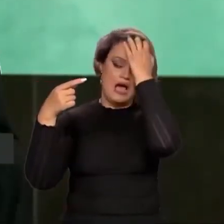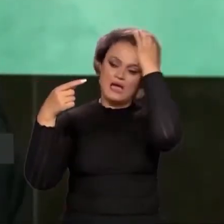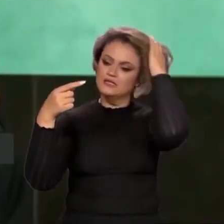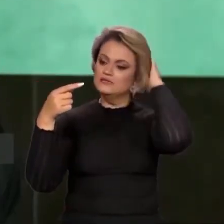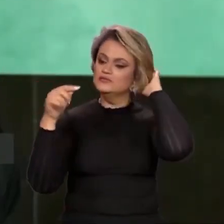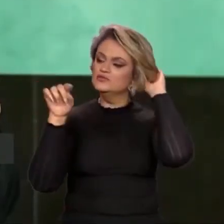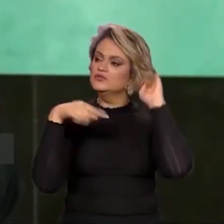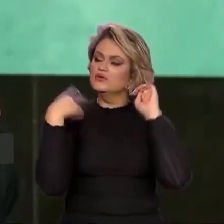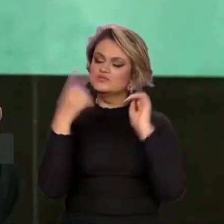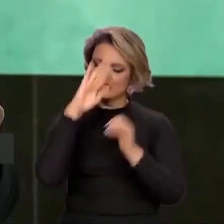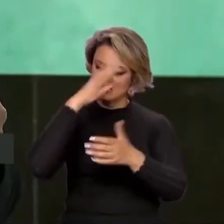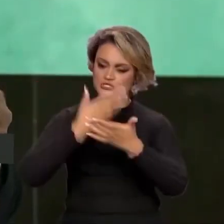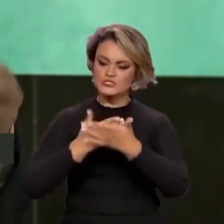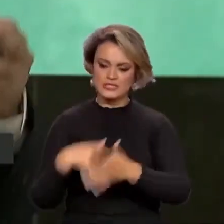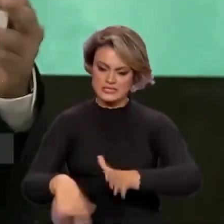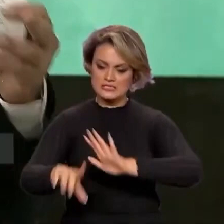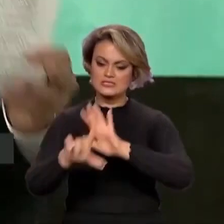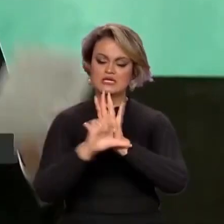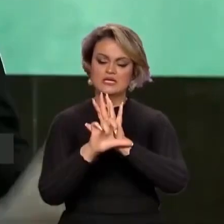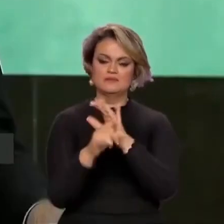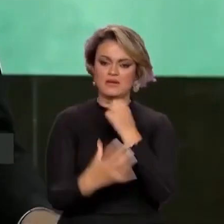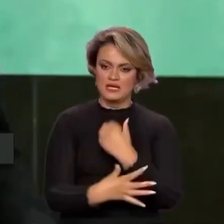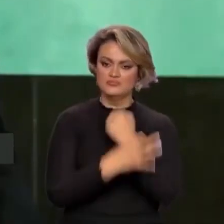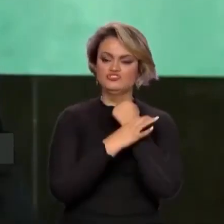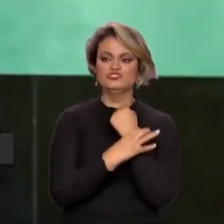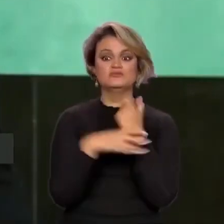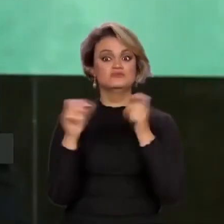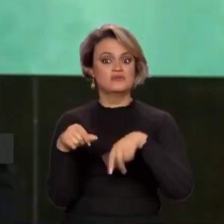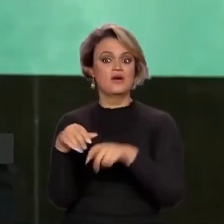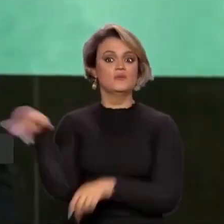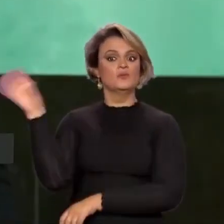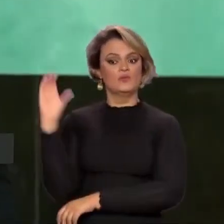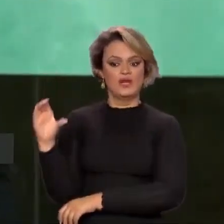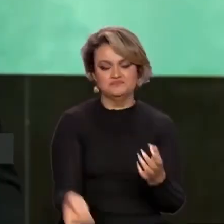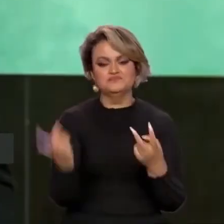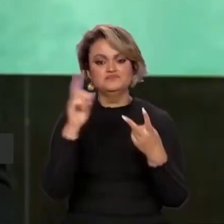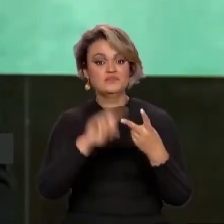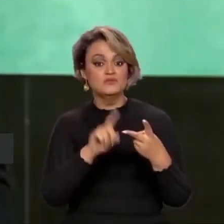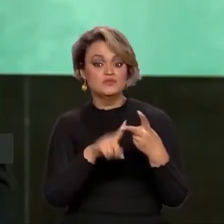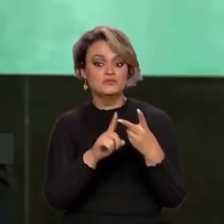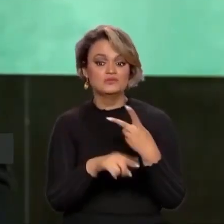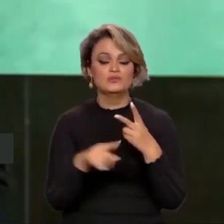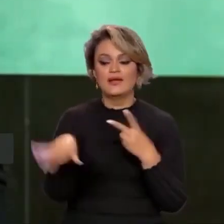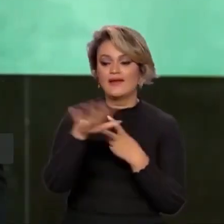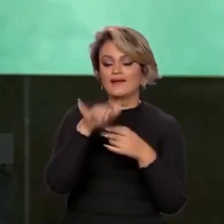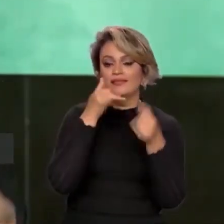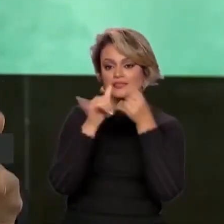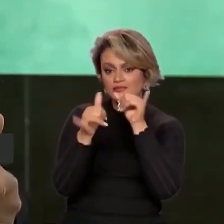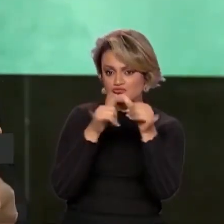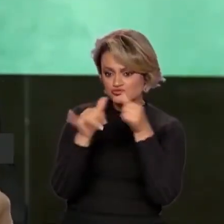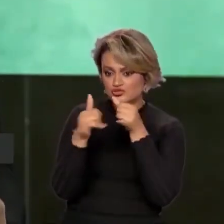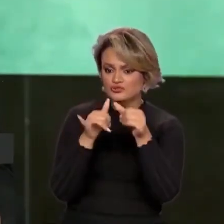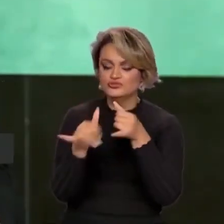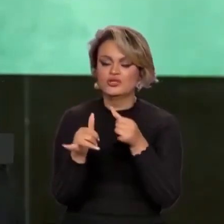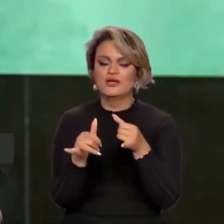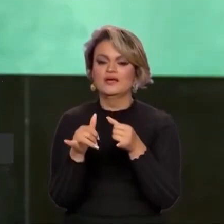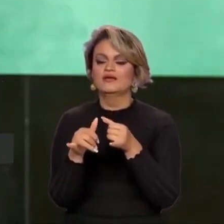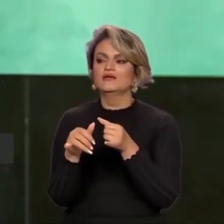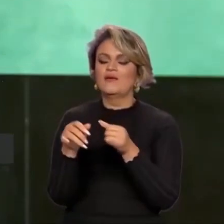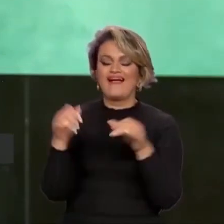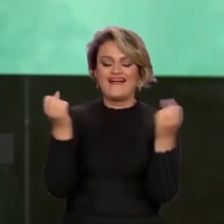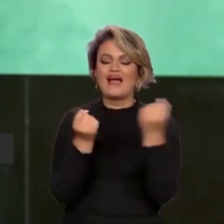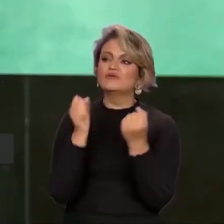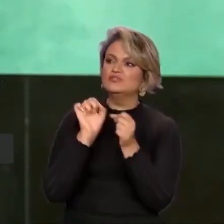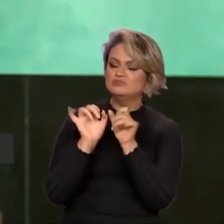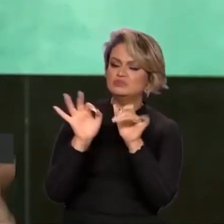ainda maior, já que as medidas prevêm a possibilidade de venda direta da indústria. Eficiência energética é quem polui